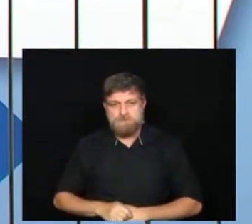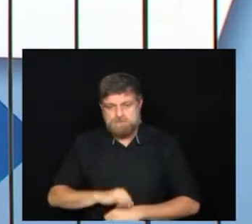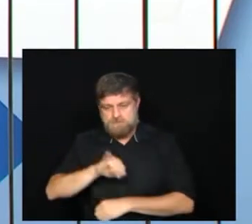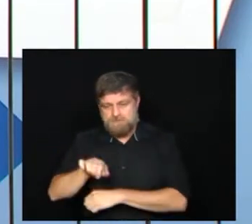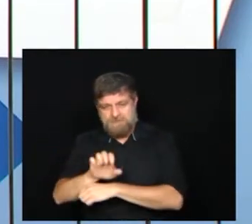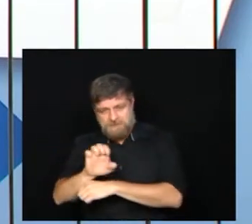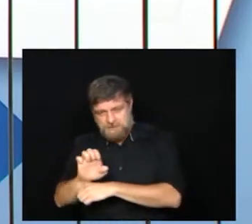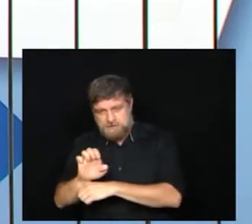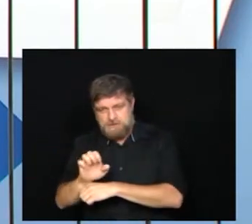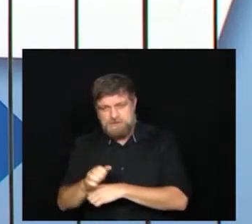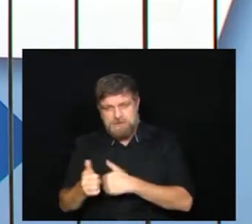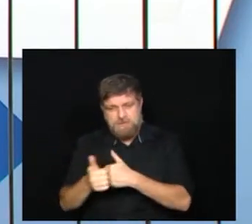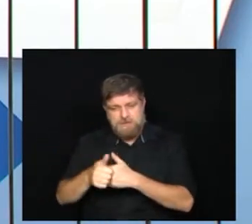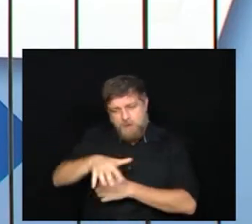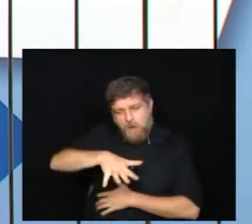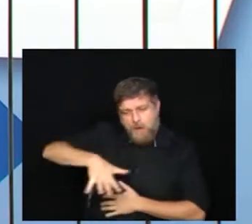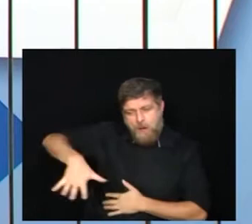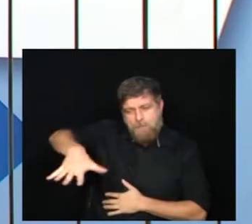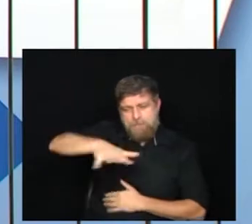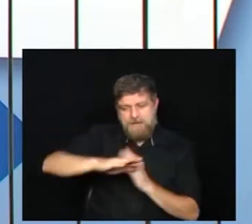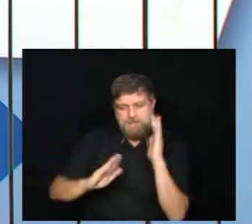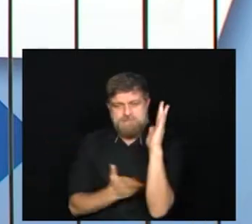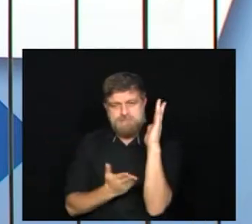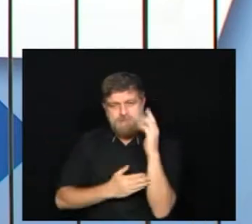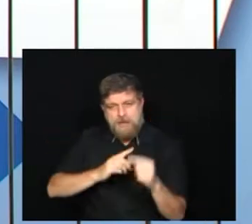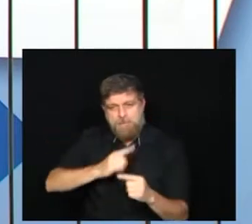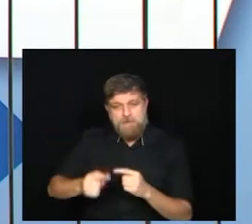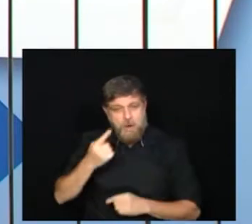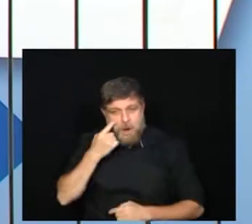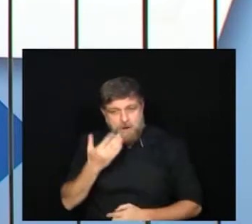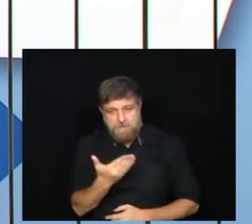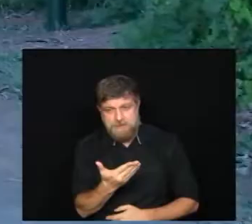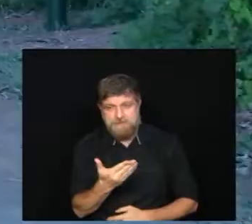que fica lá em uma área de APA. Acompanhe.